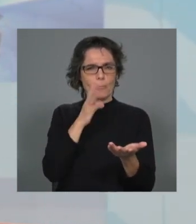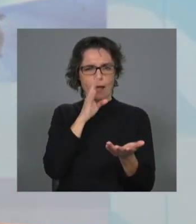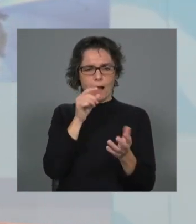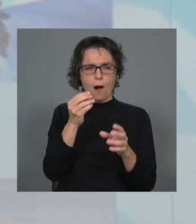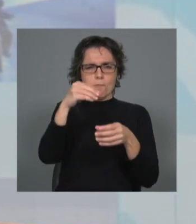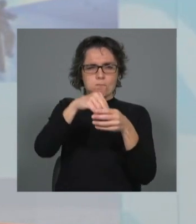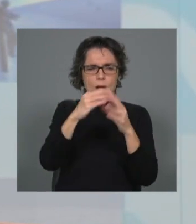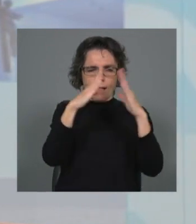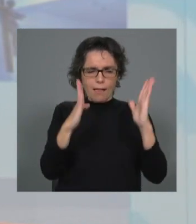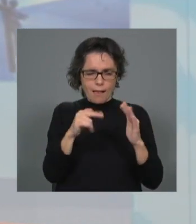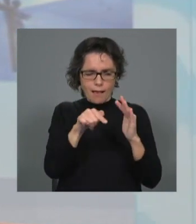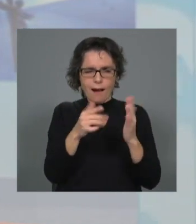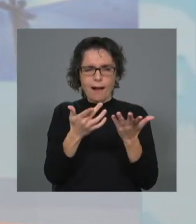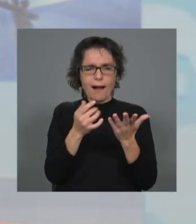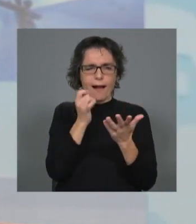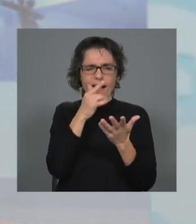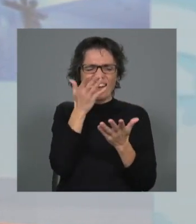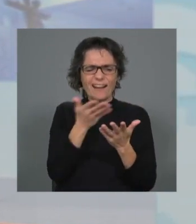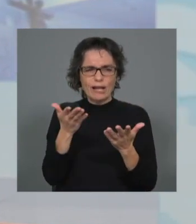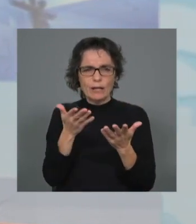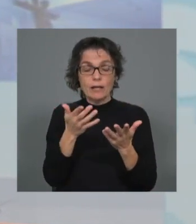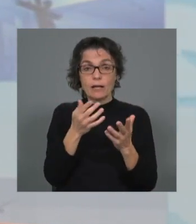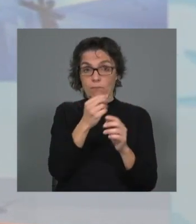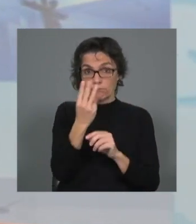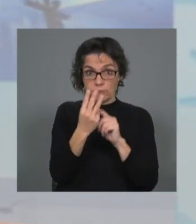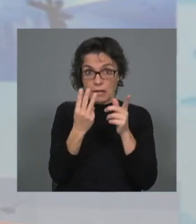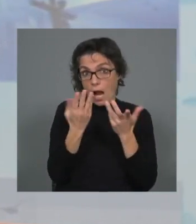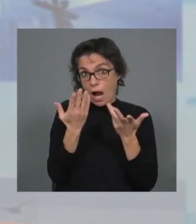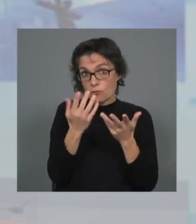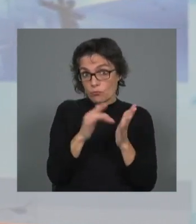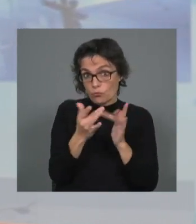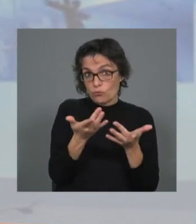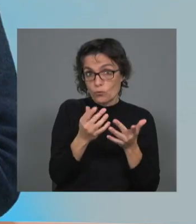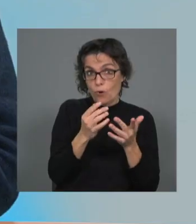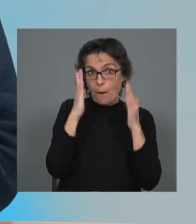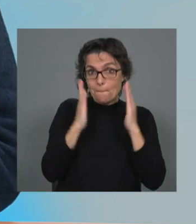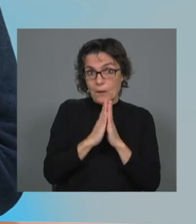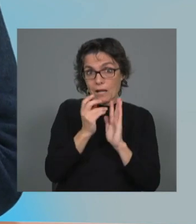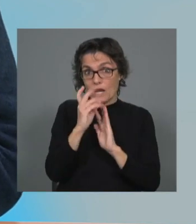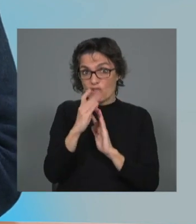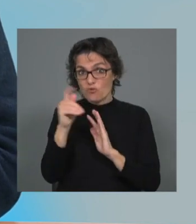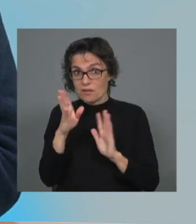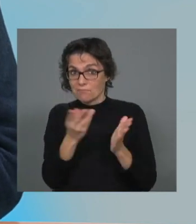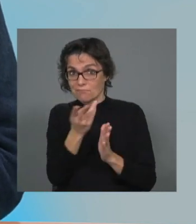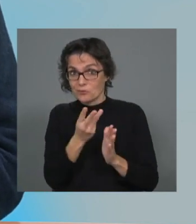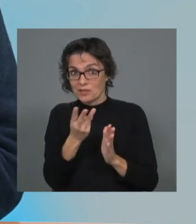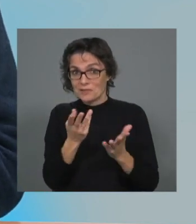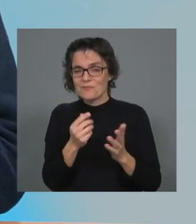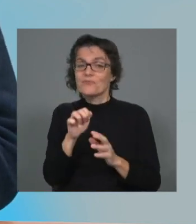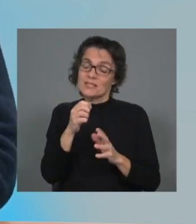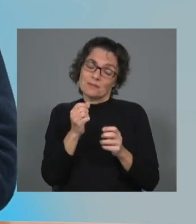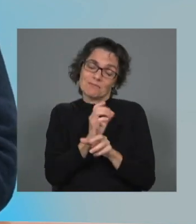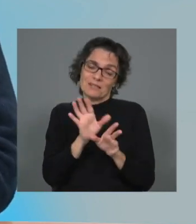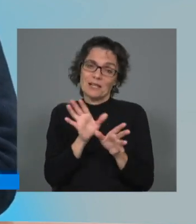principais, temos de nos focar necessariamente em Jesus, Maria e José, acredito. Não é? Com certeza que sim. Até porque Natal quer dizer nascimento.